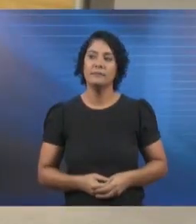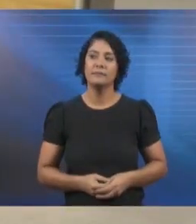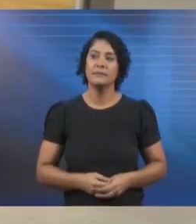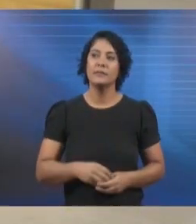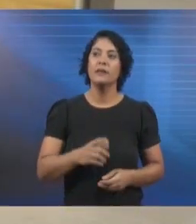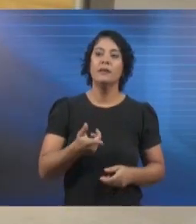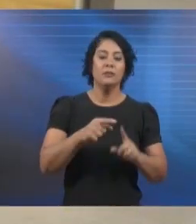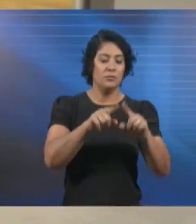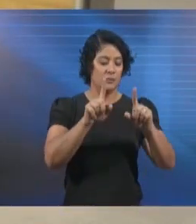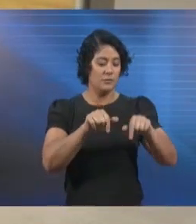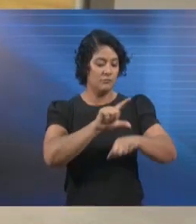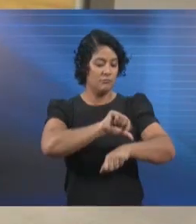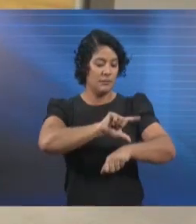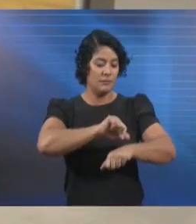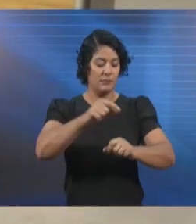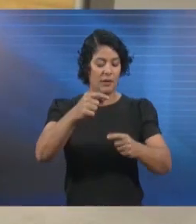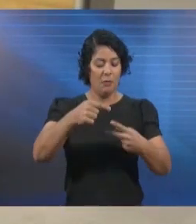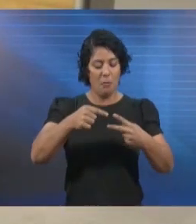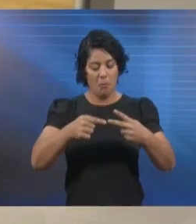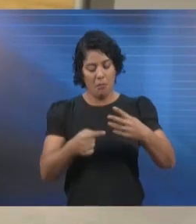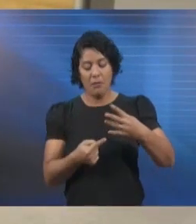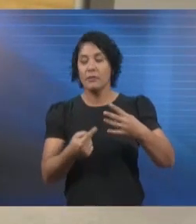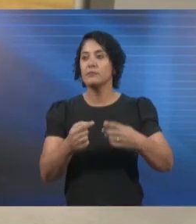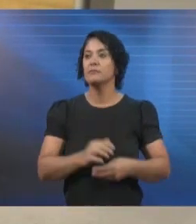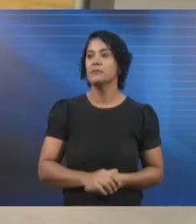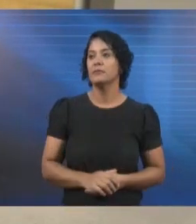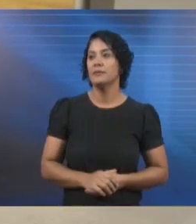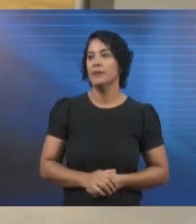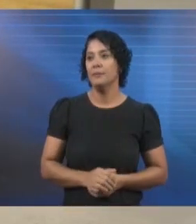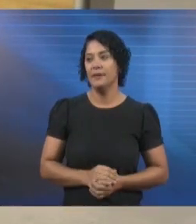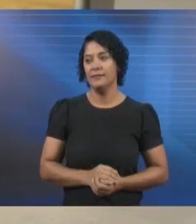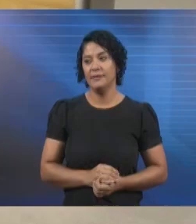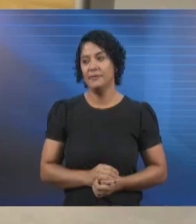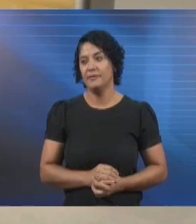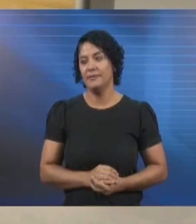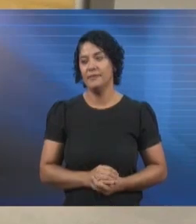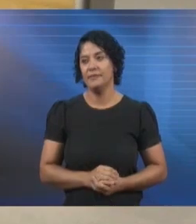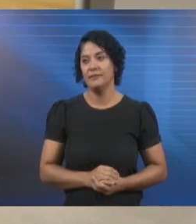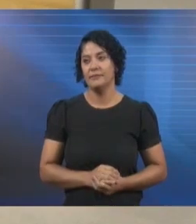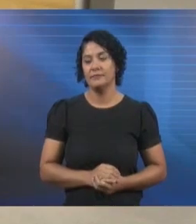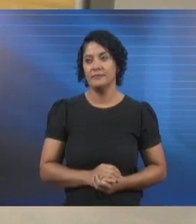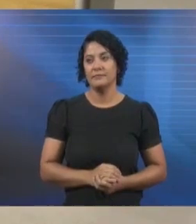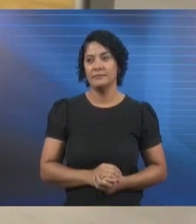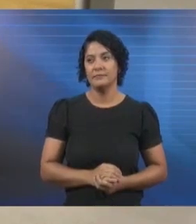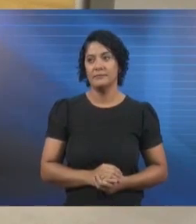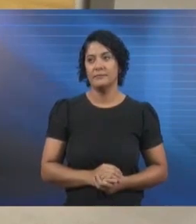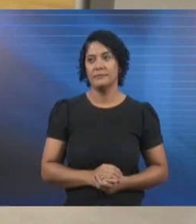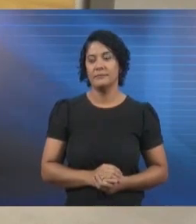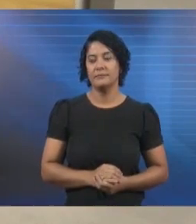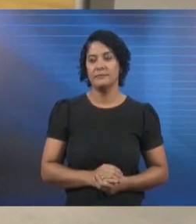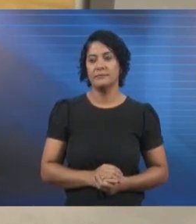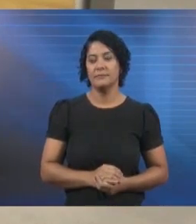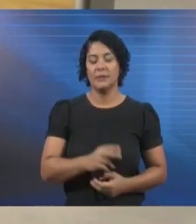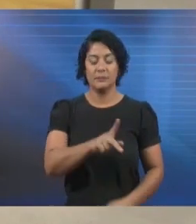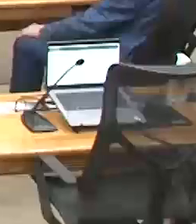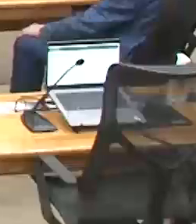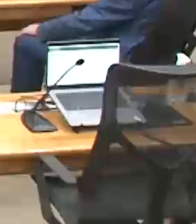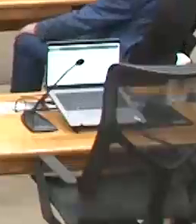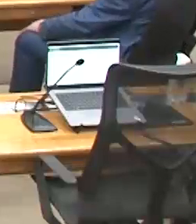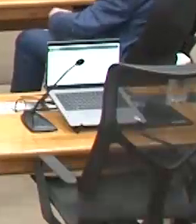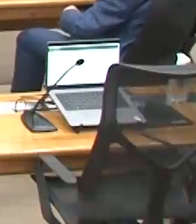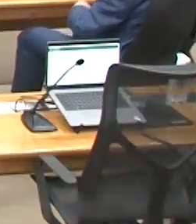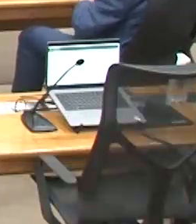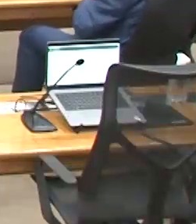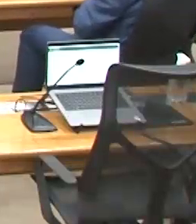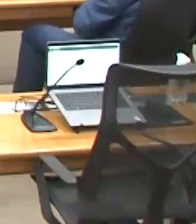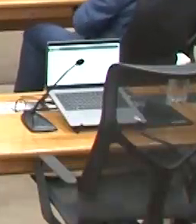proposições na sequência concedo a palavra ao Deputado adilto Dias senhor presidente temos existe